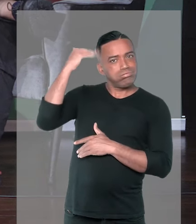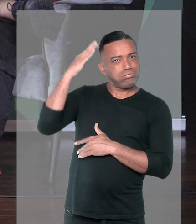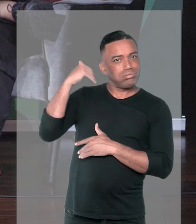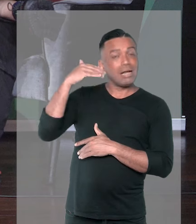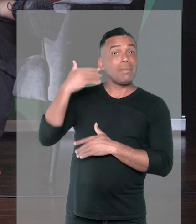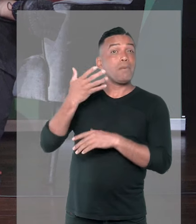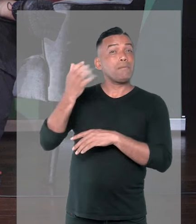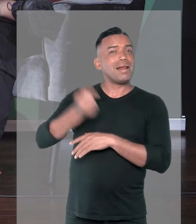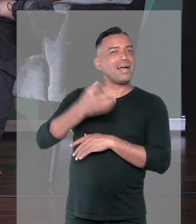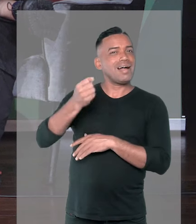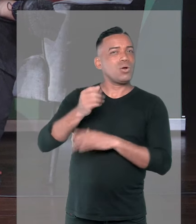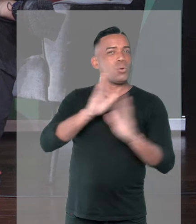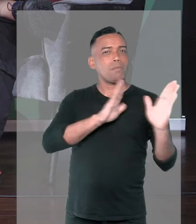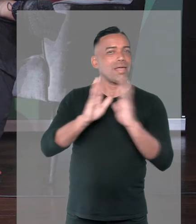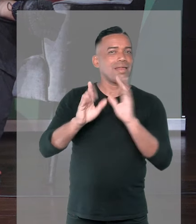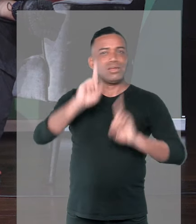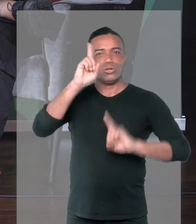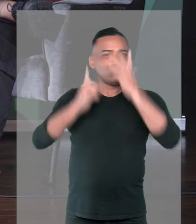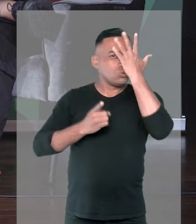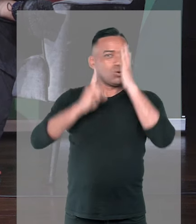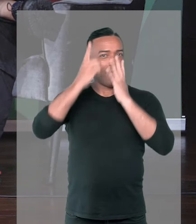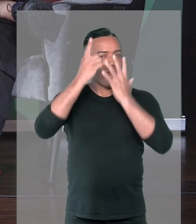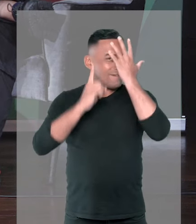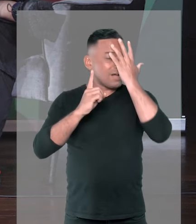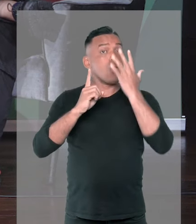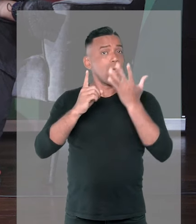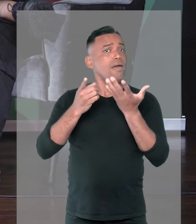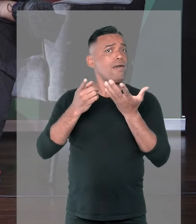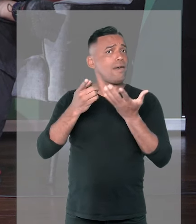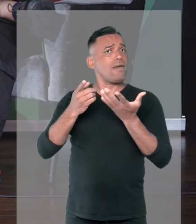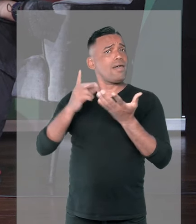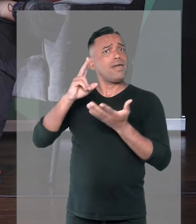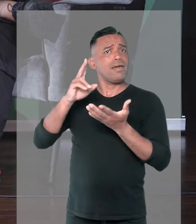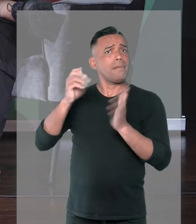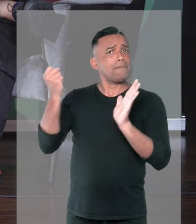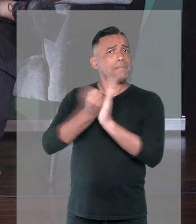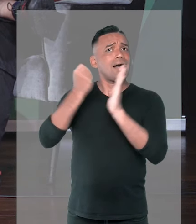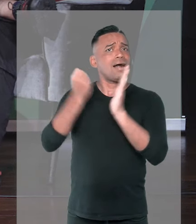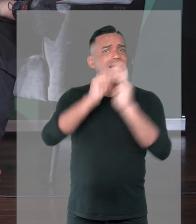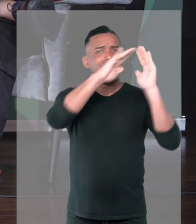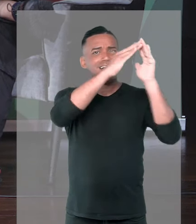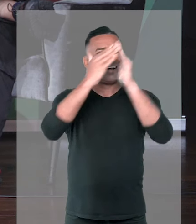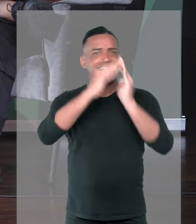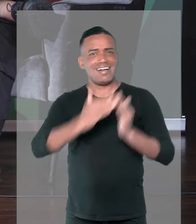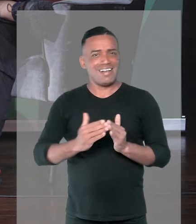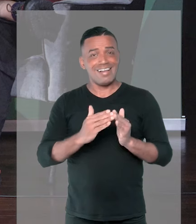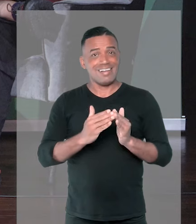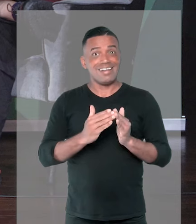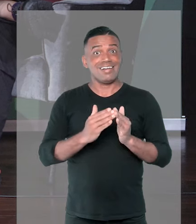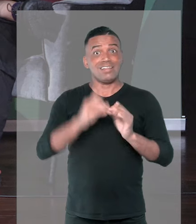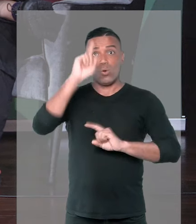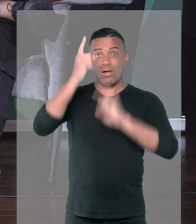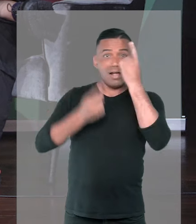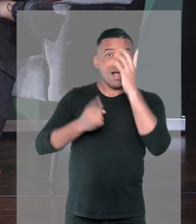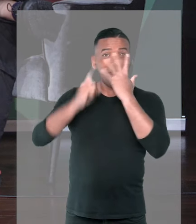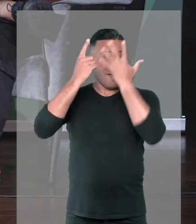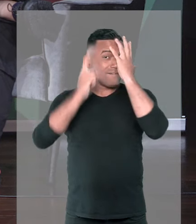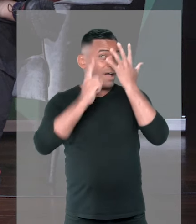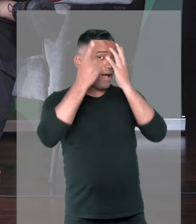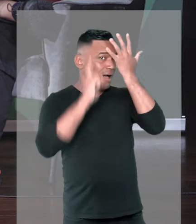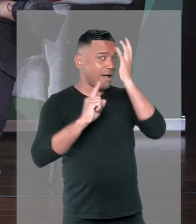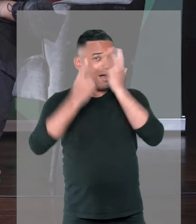carnaval Isso é uma narrativa da Periferia se você for pro carnaval do Recife pro carnaval periférico e das multidões no Recife